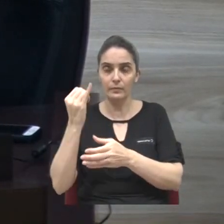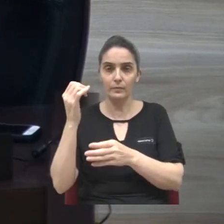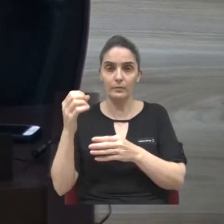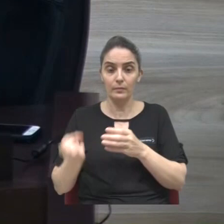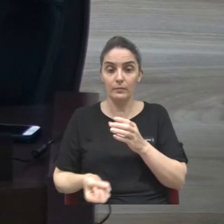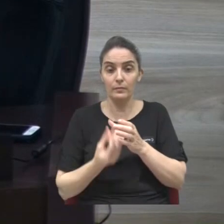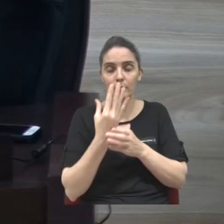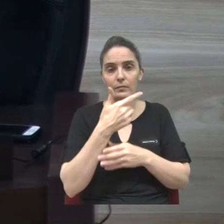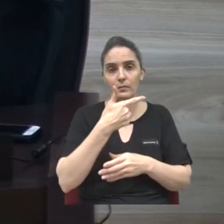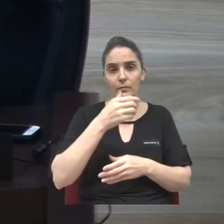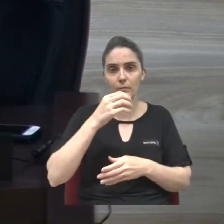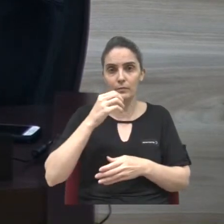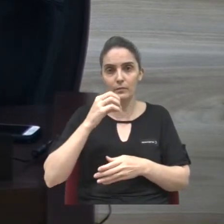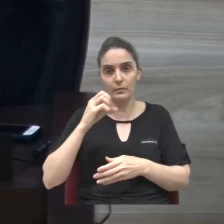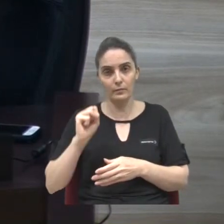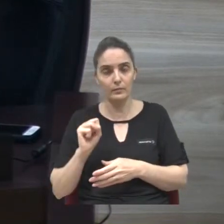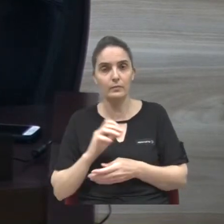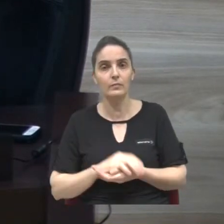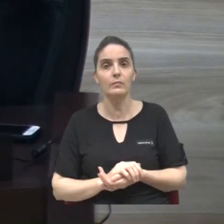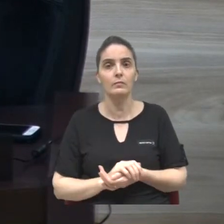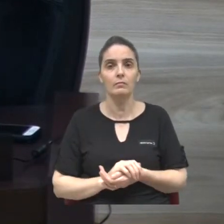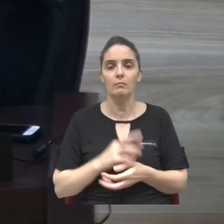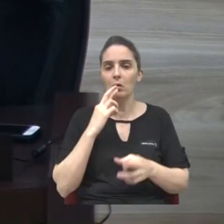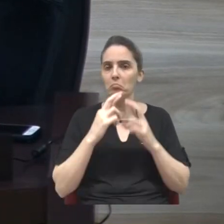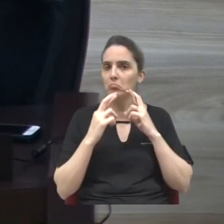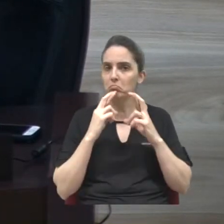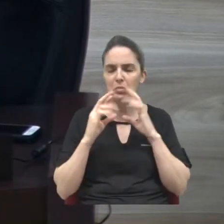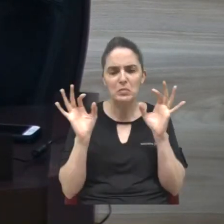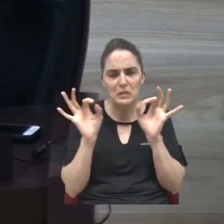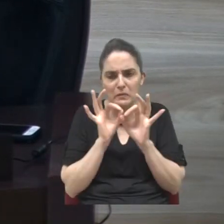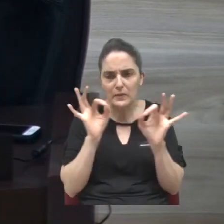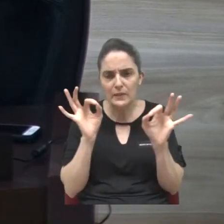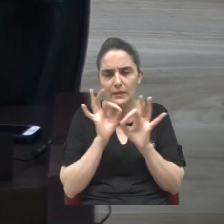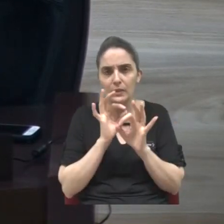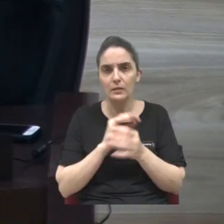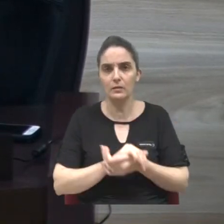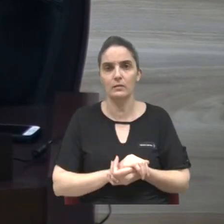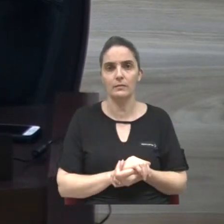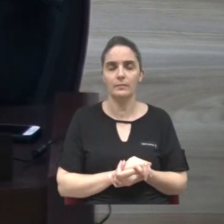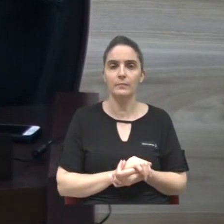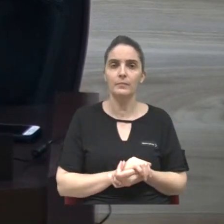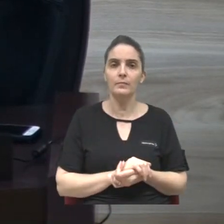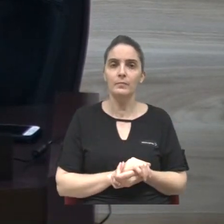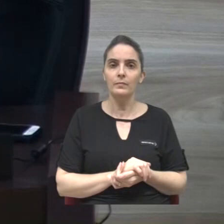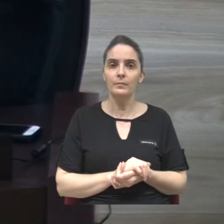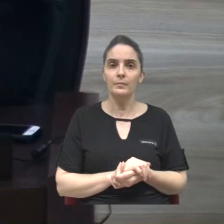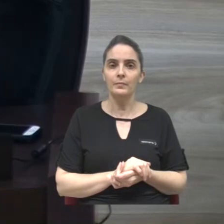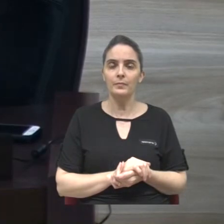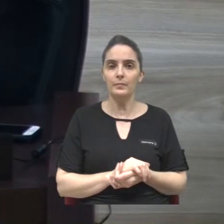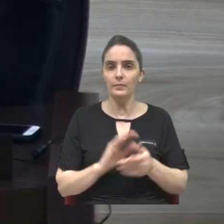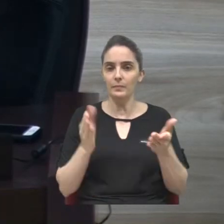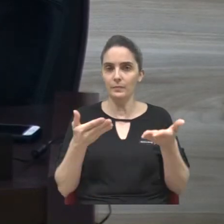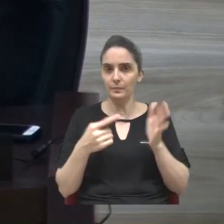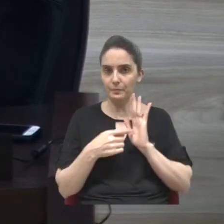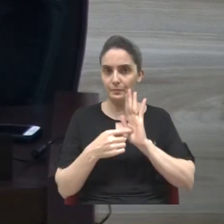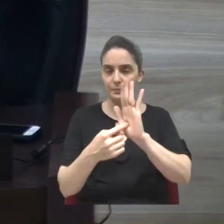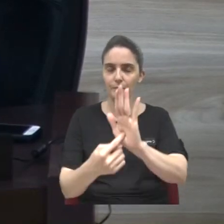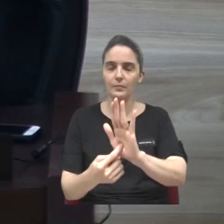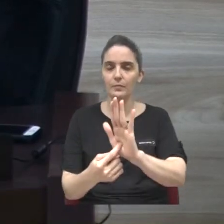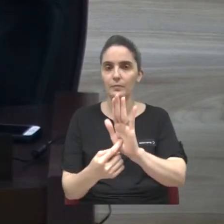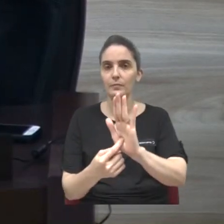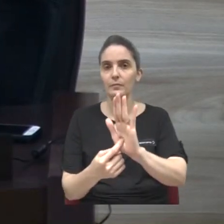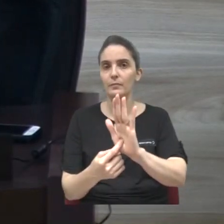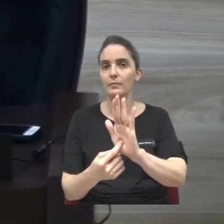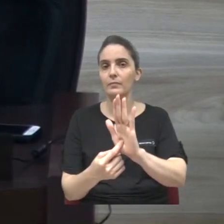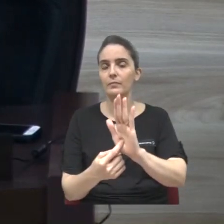registrada nenhuma reclamação referente a esse assunto. Diante disso, tal situação apontada inicialmente foi